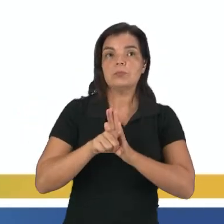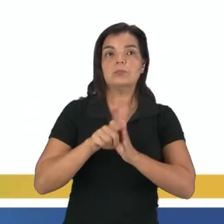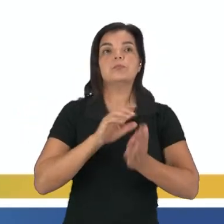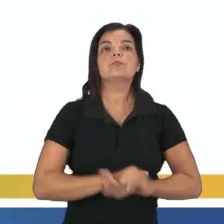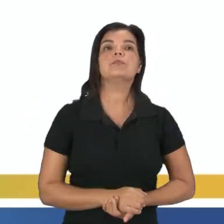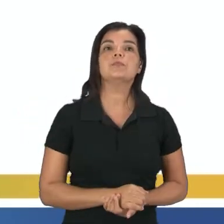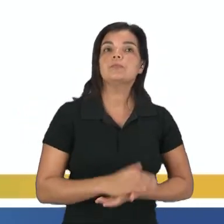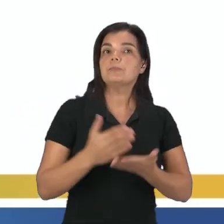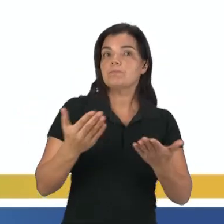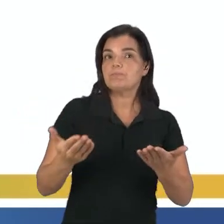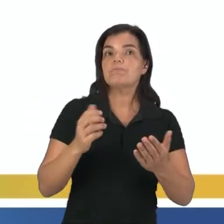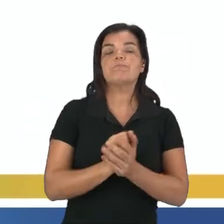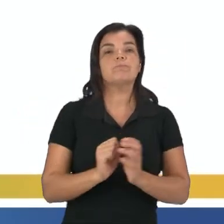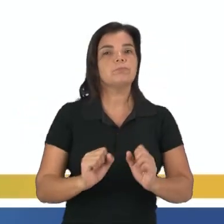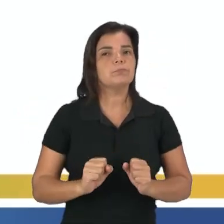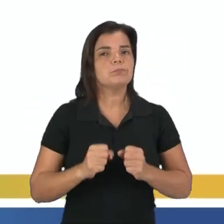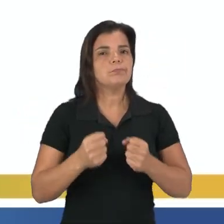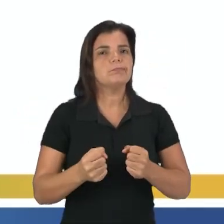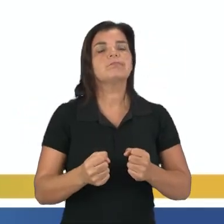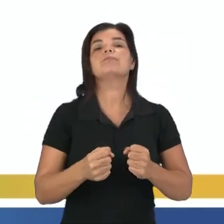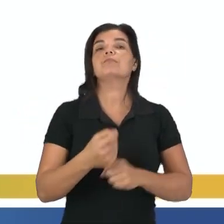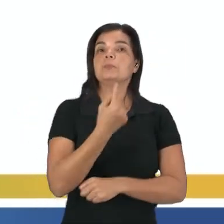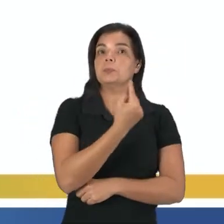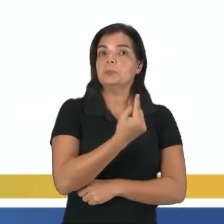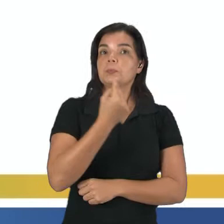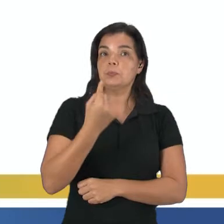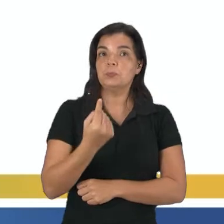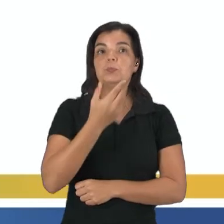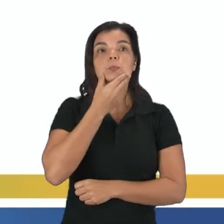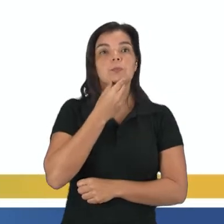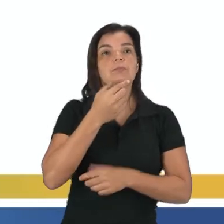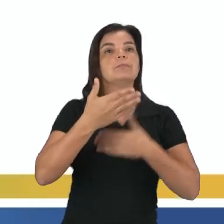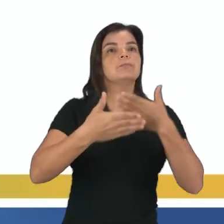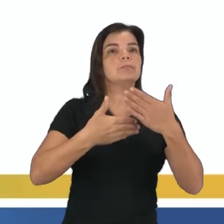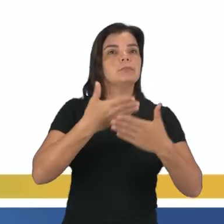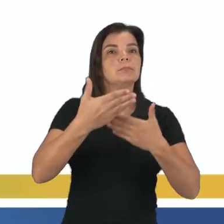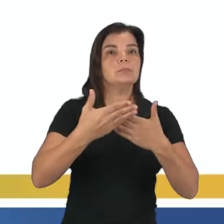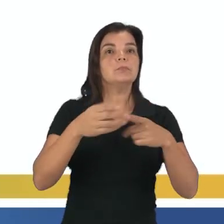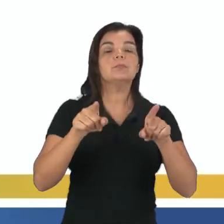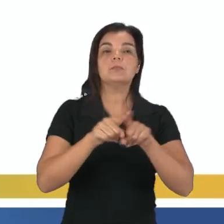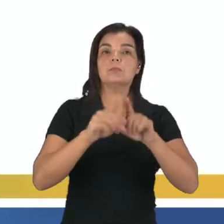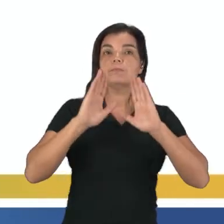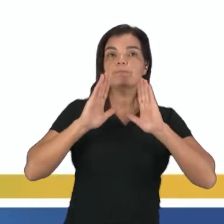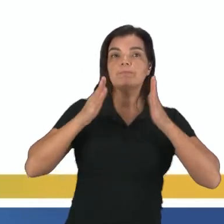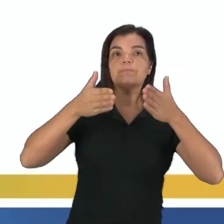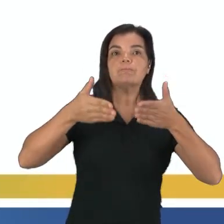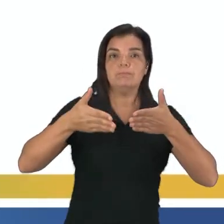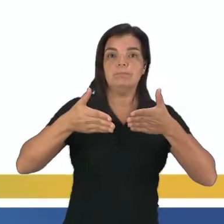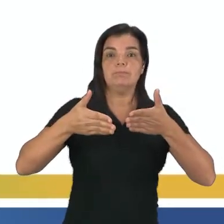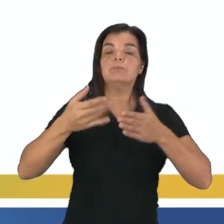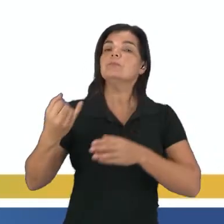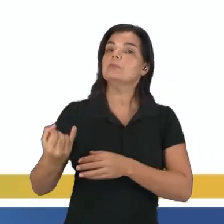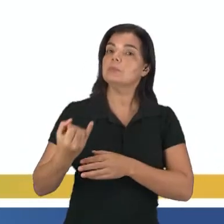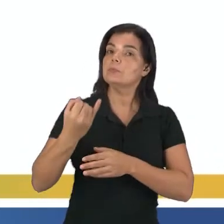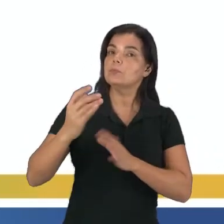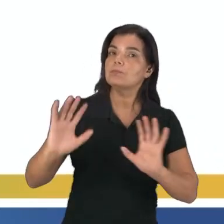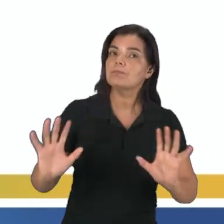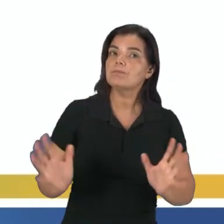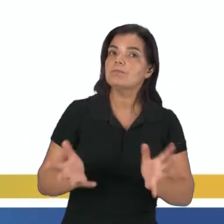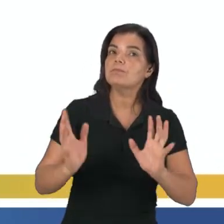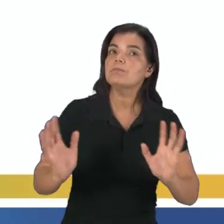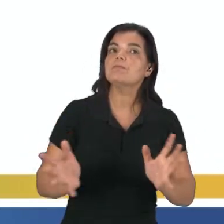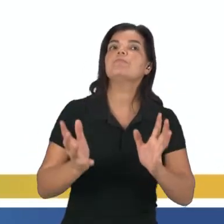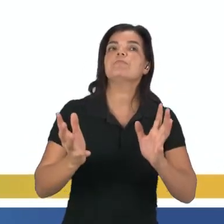época. Dessa maneira, reforçado pelo individualismo, o homem passa a ter a posição centralizada e